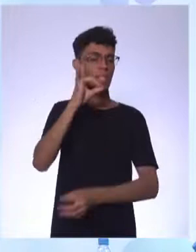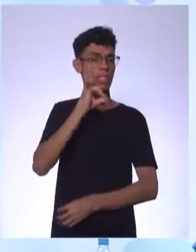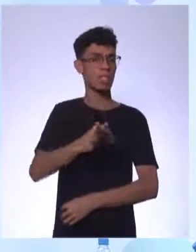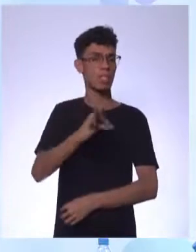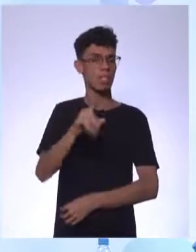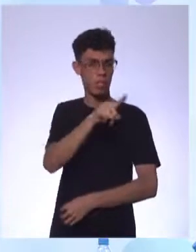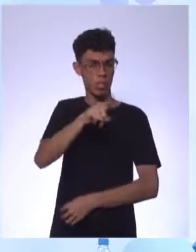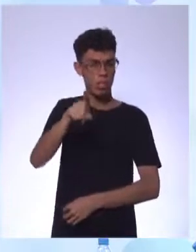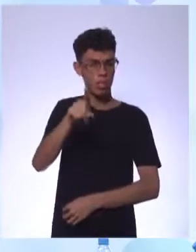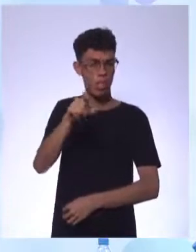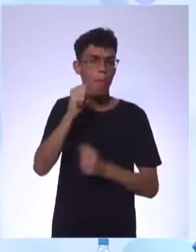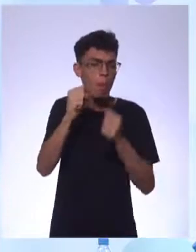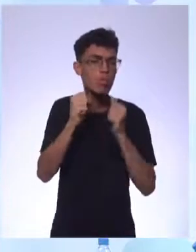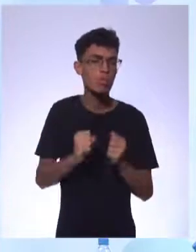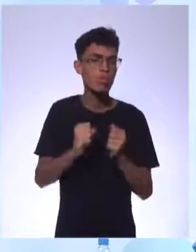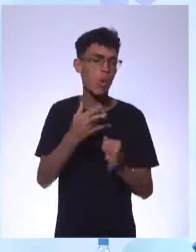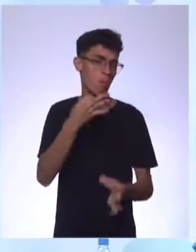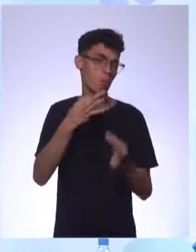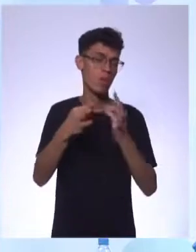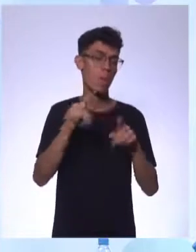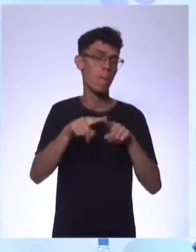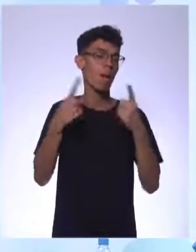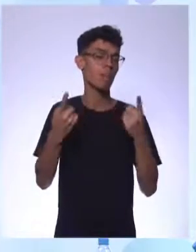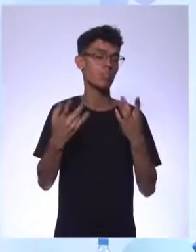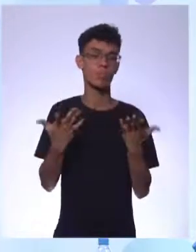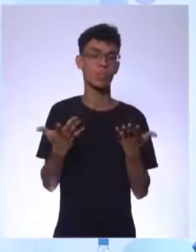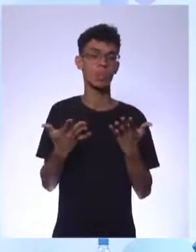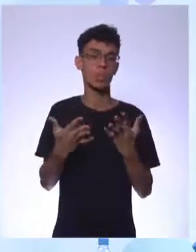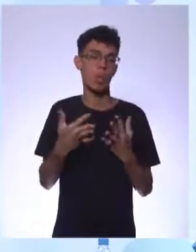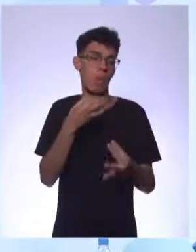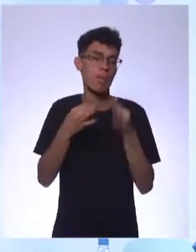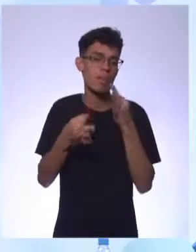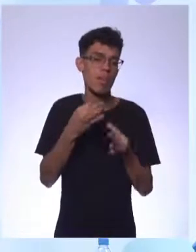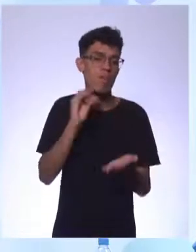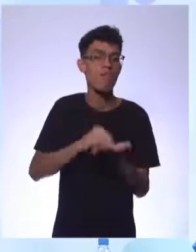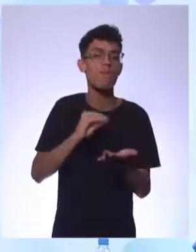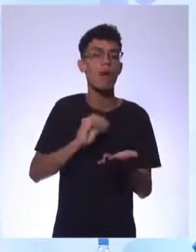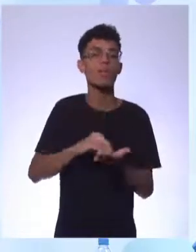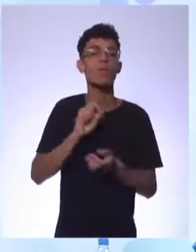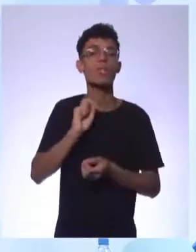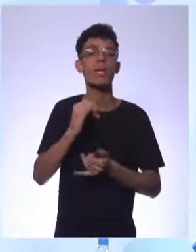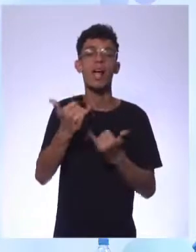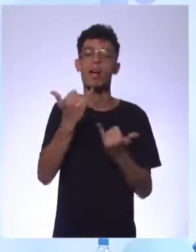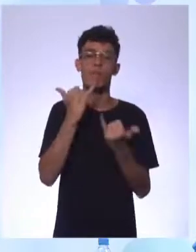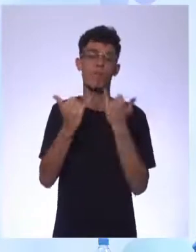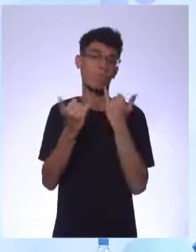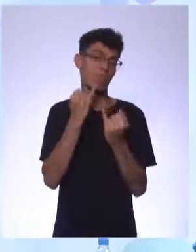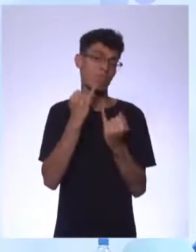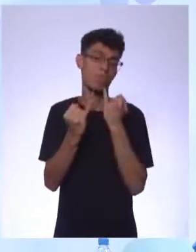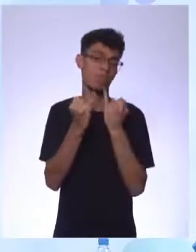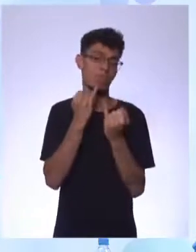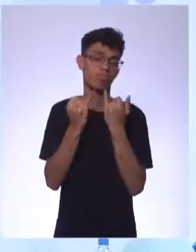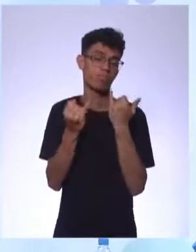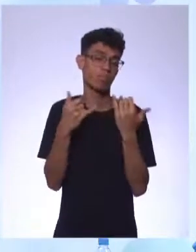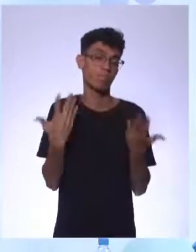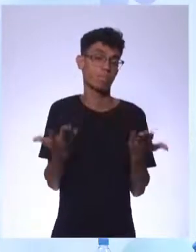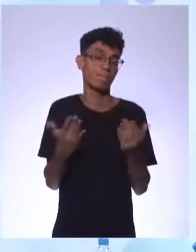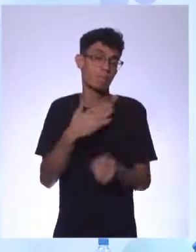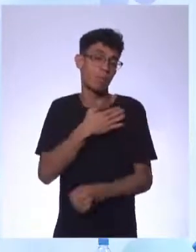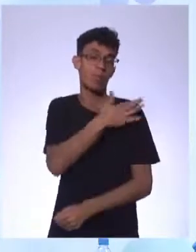dá-la? Claro, mas uma opinião sem informação beira o preconceito,